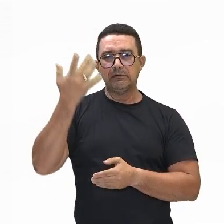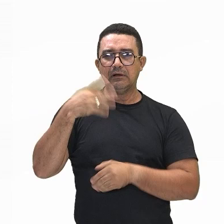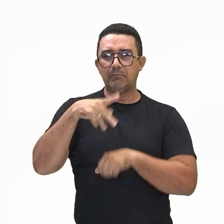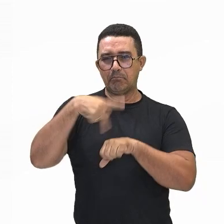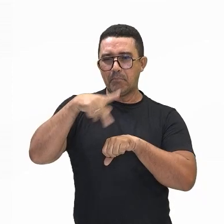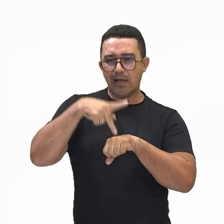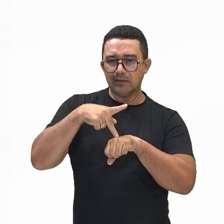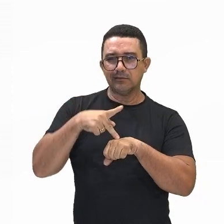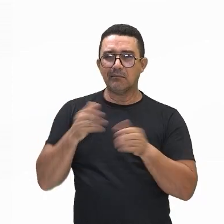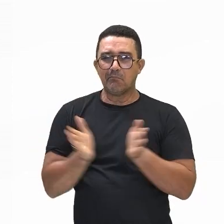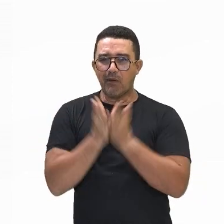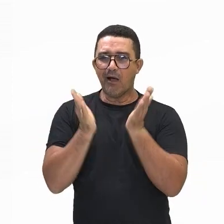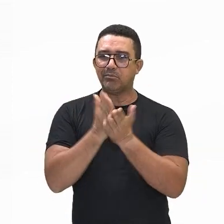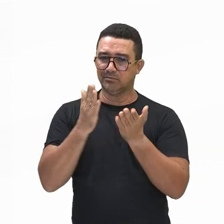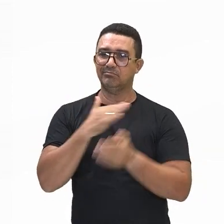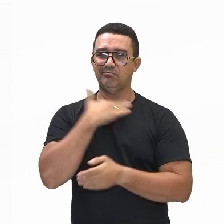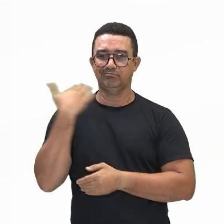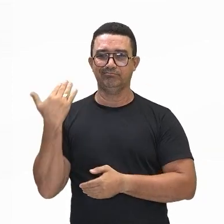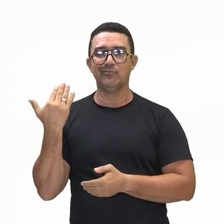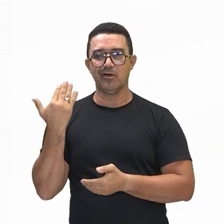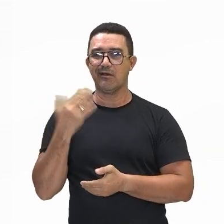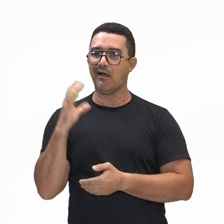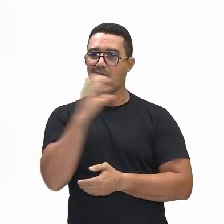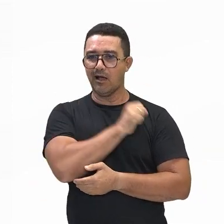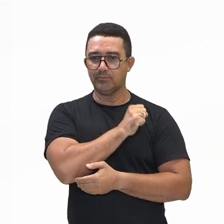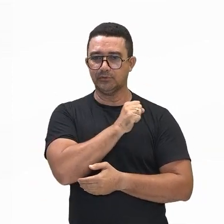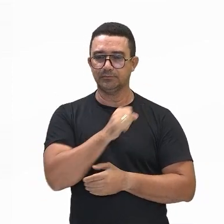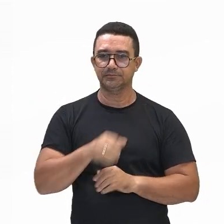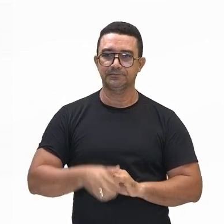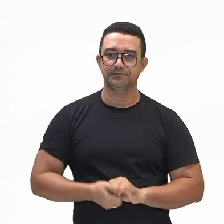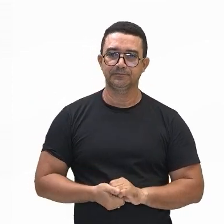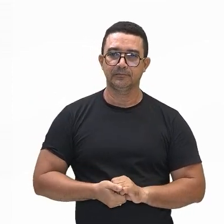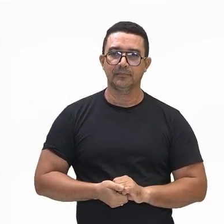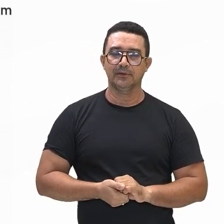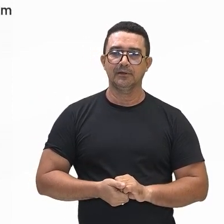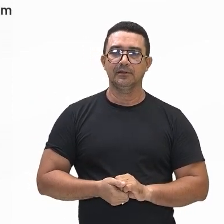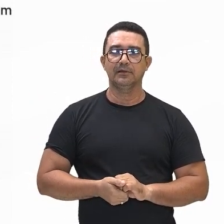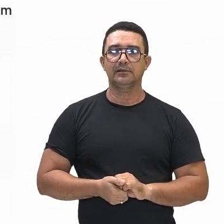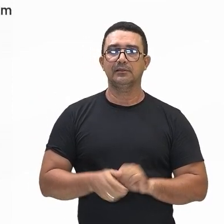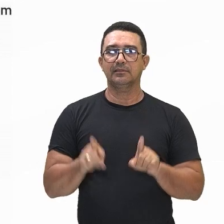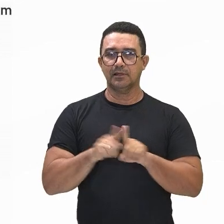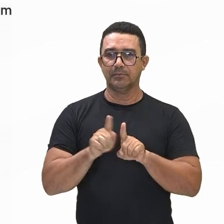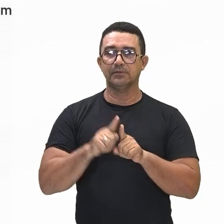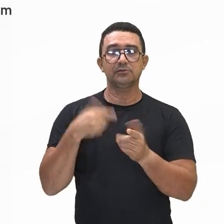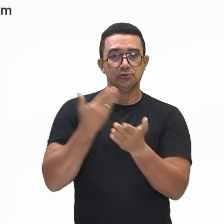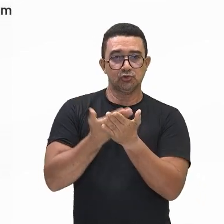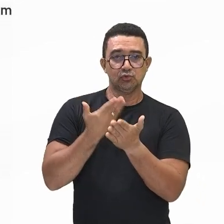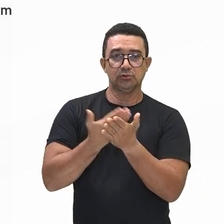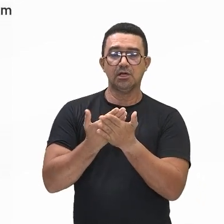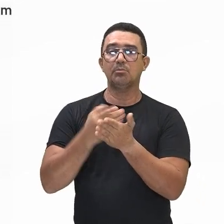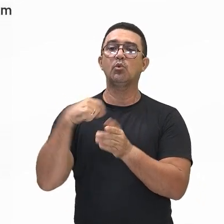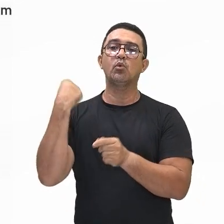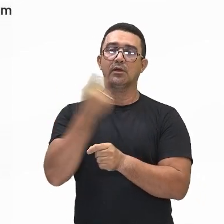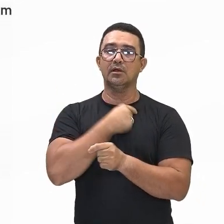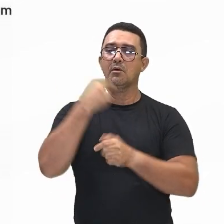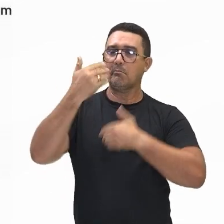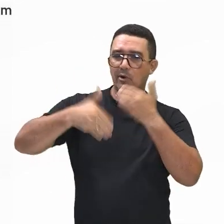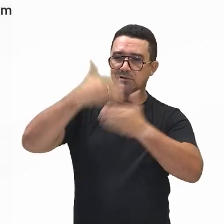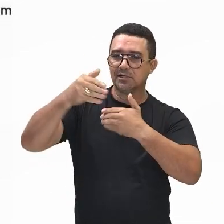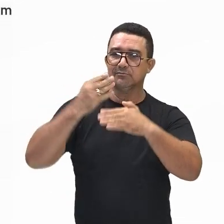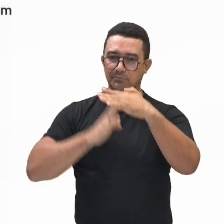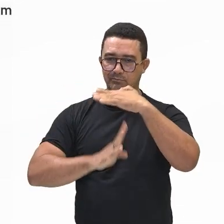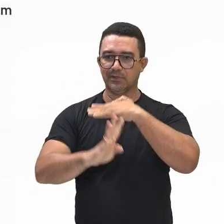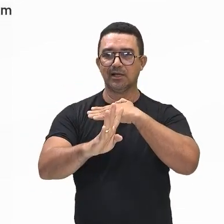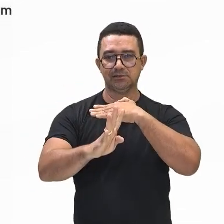certo? E além disso, além da mortalidade, também estudamos aí sobre o processo de migração, que